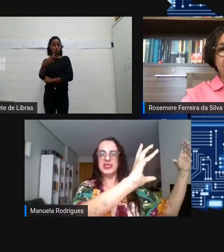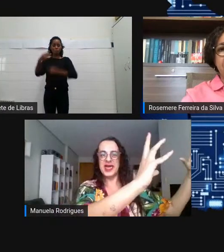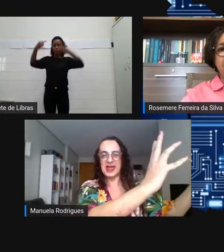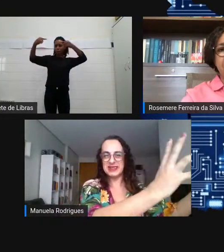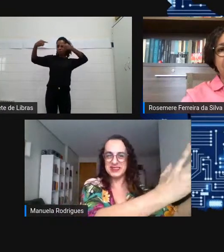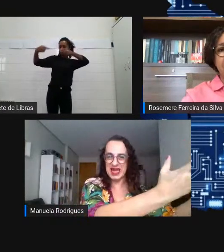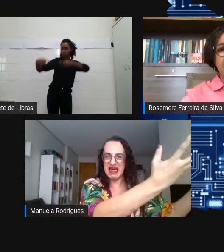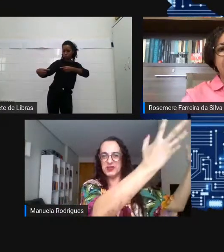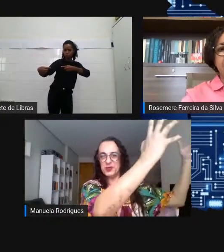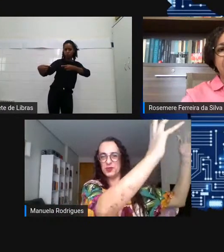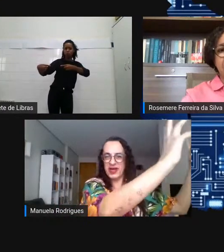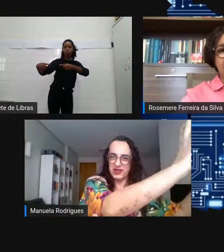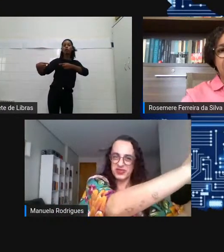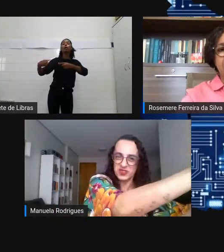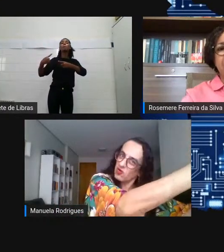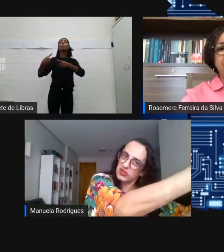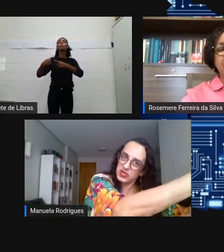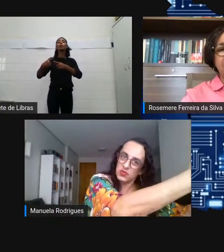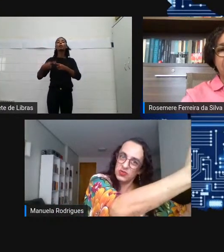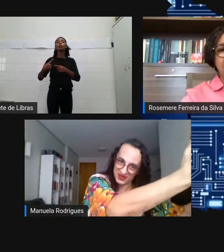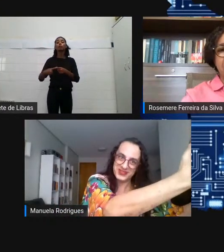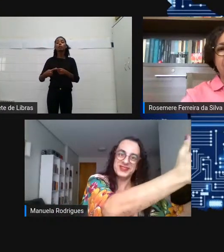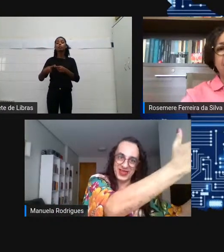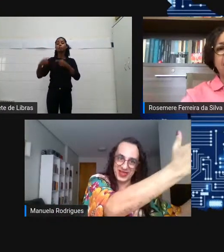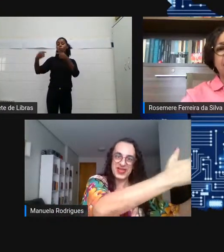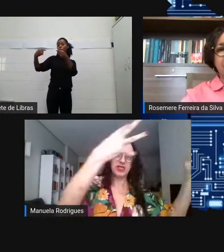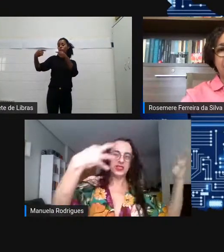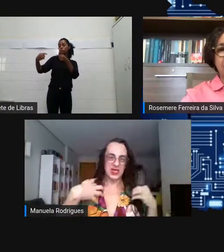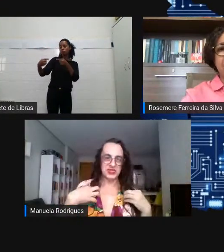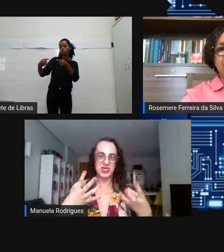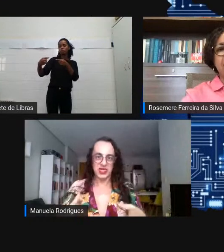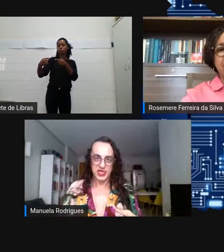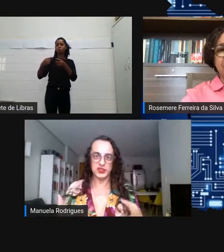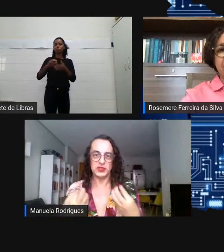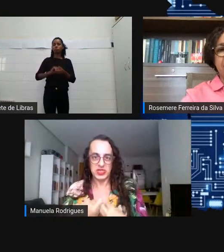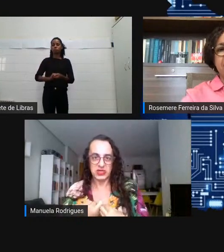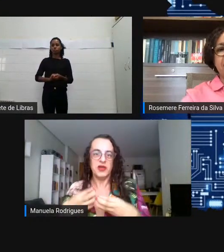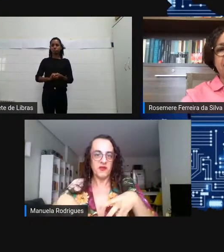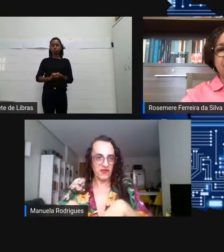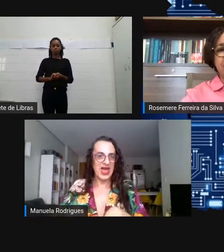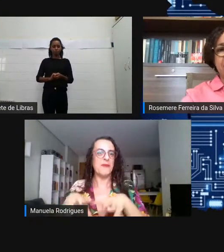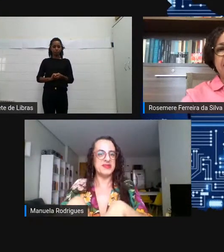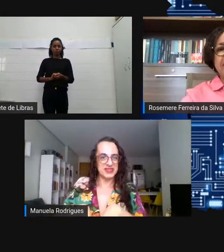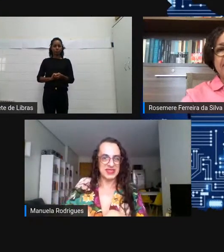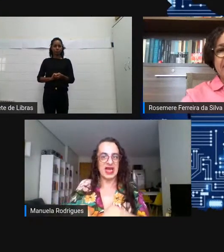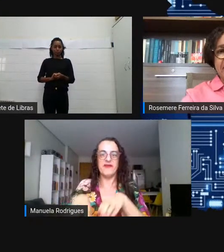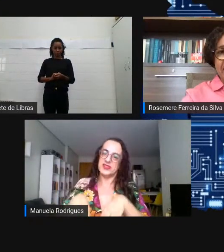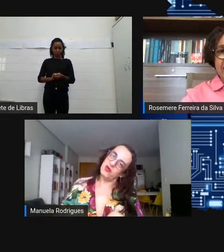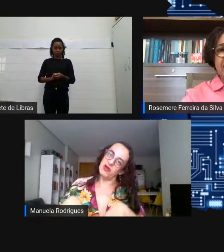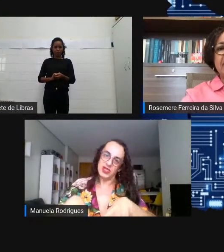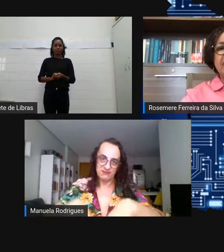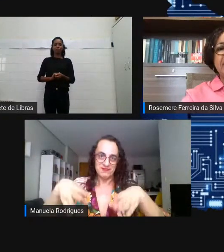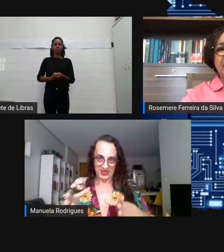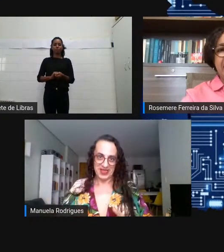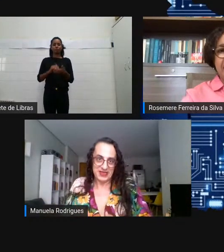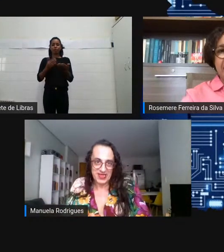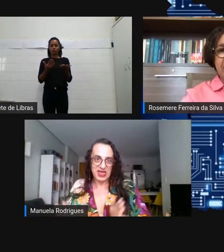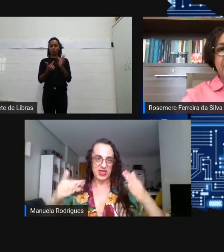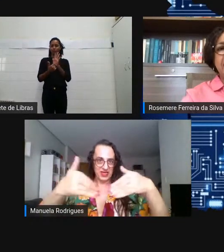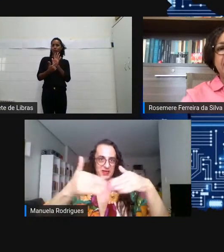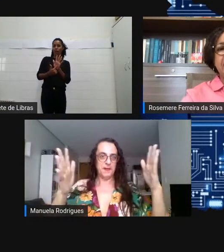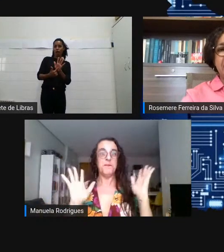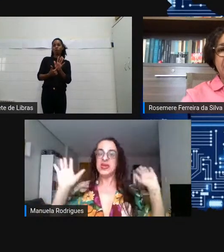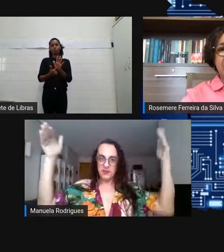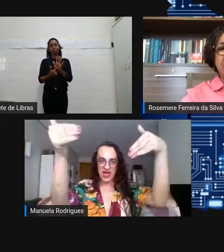índio idealizado, exótico, né, desse índio que vai representar e vai dizer, olha,